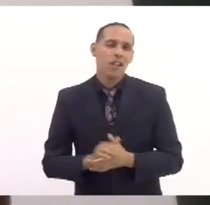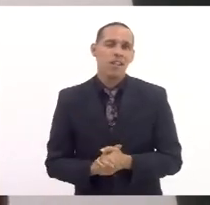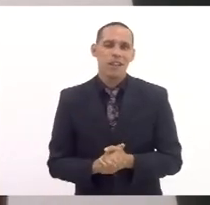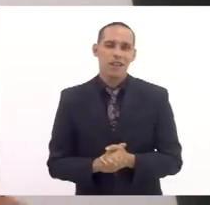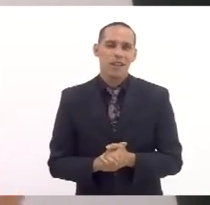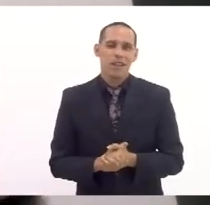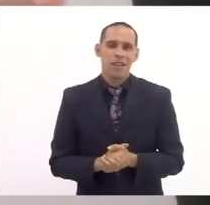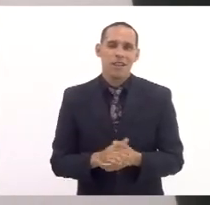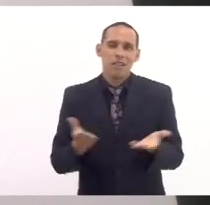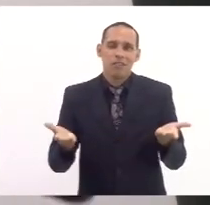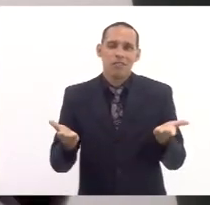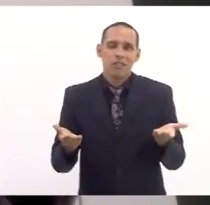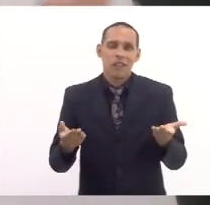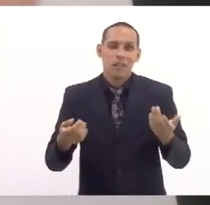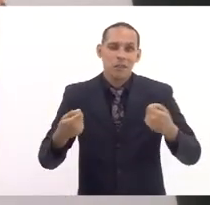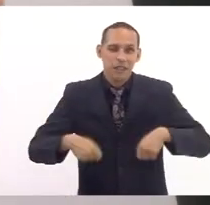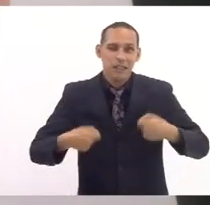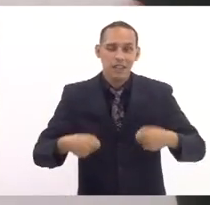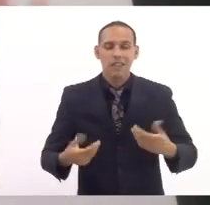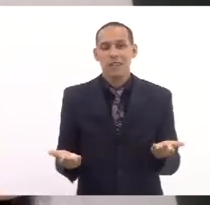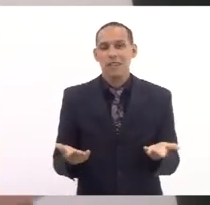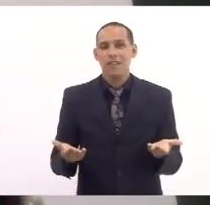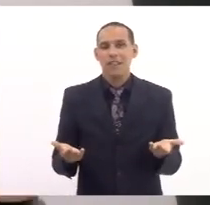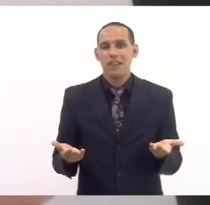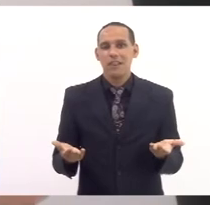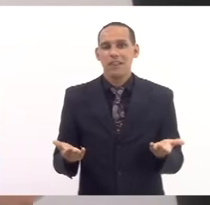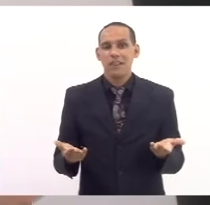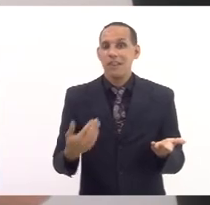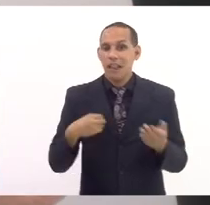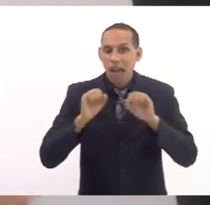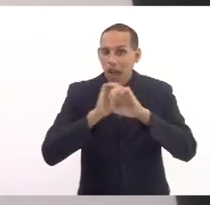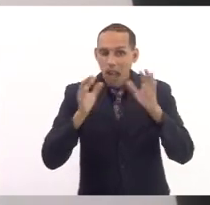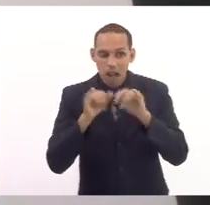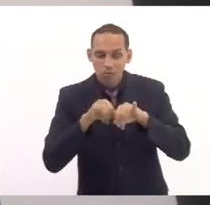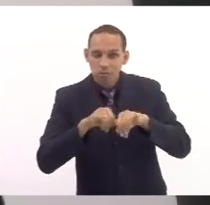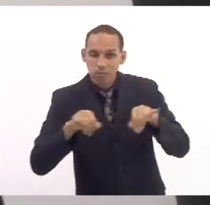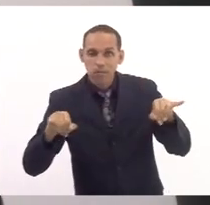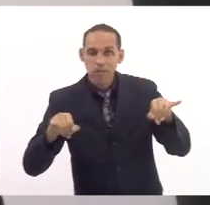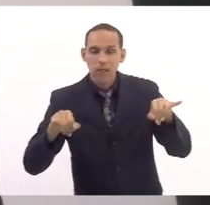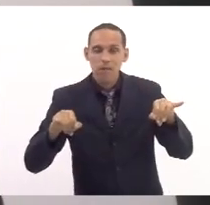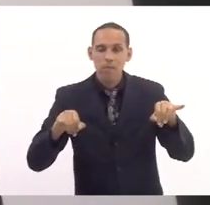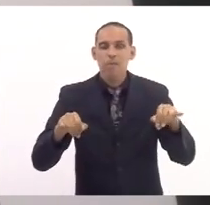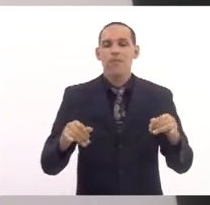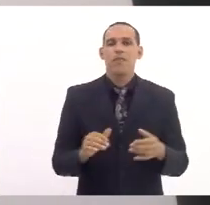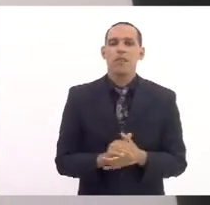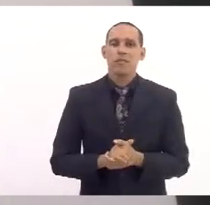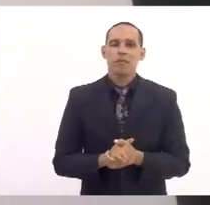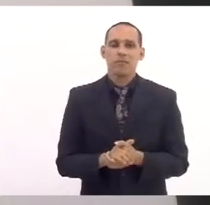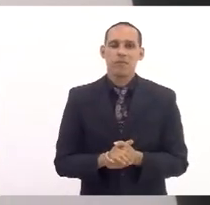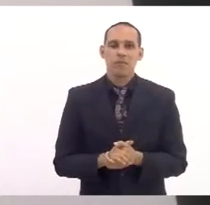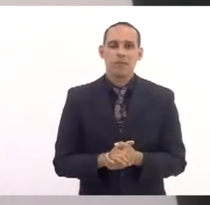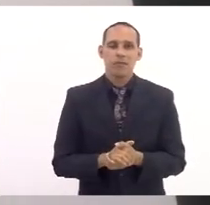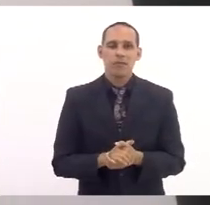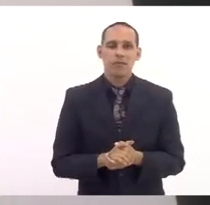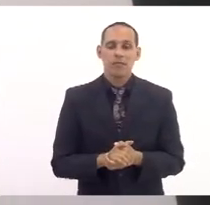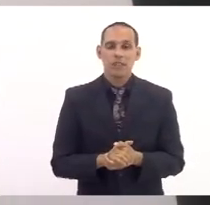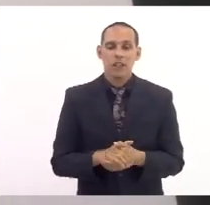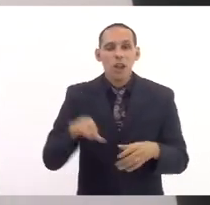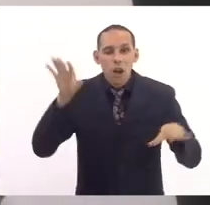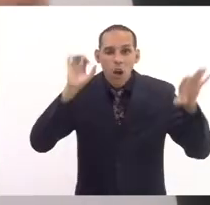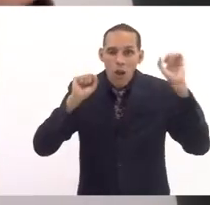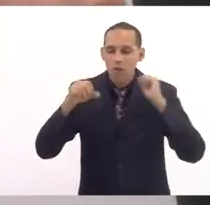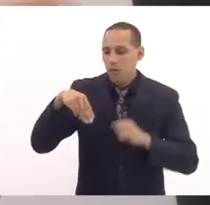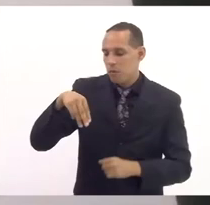passageiro. Então, eu quero que fique isso bem claro para todos os membros da CPI. E aí, ouvindo aqui o Murilo, Murilo,